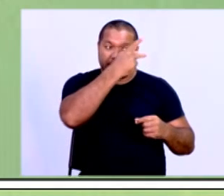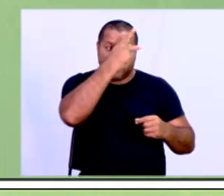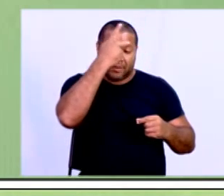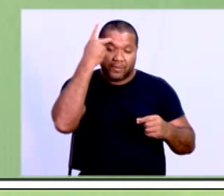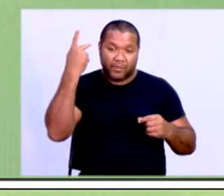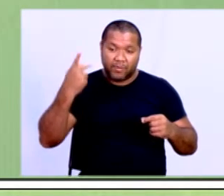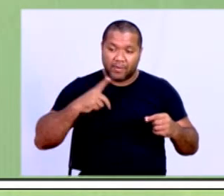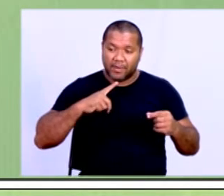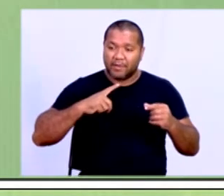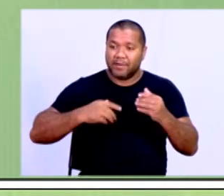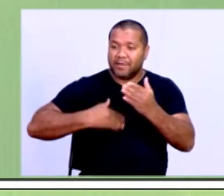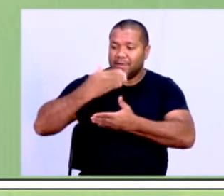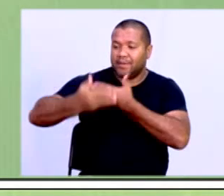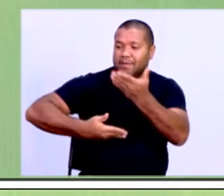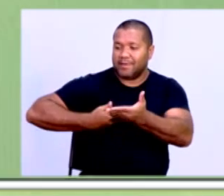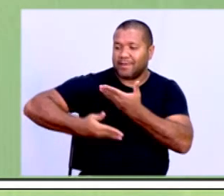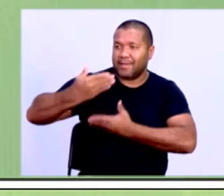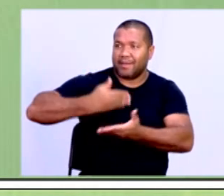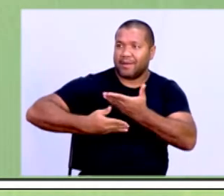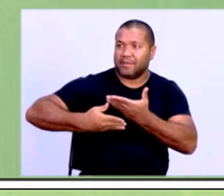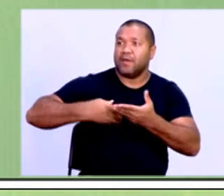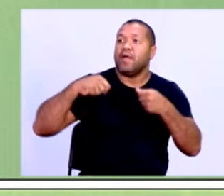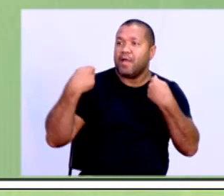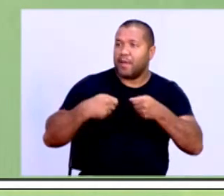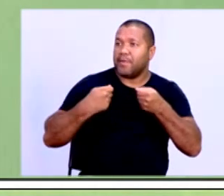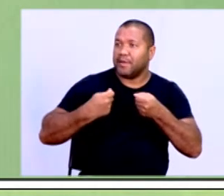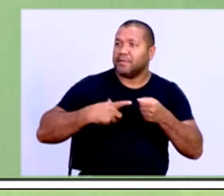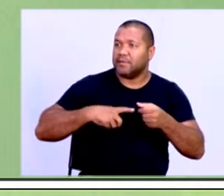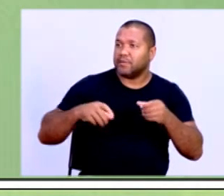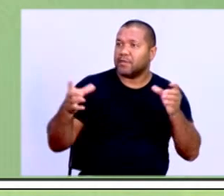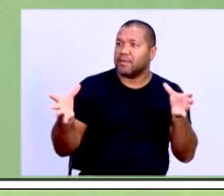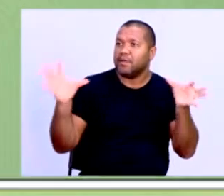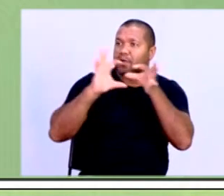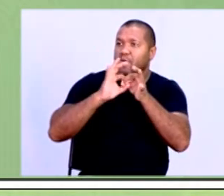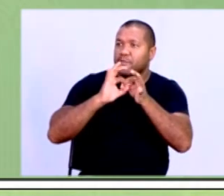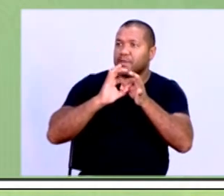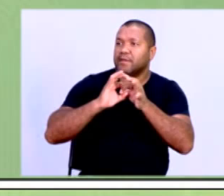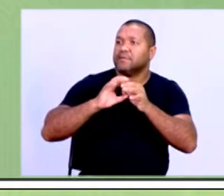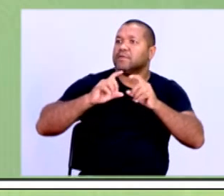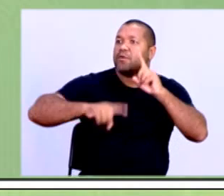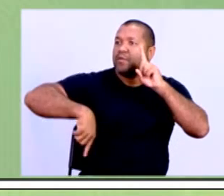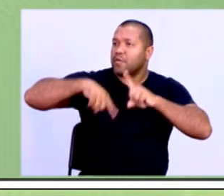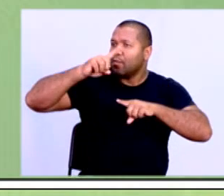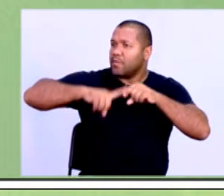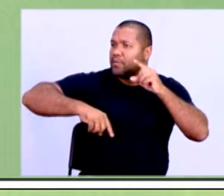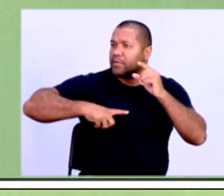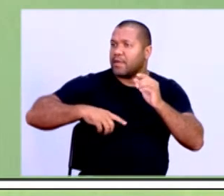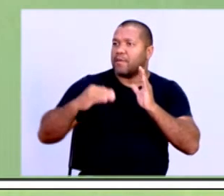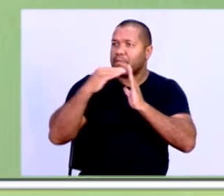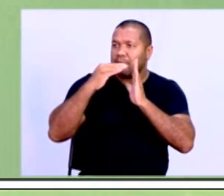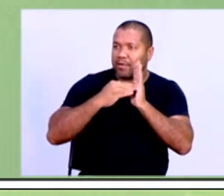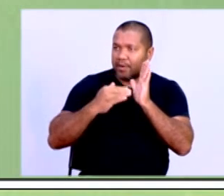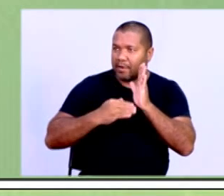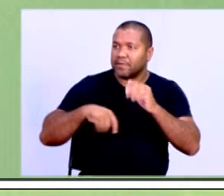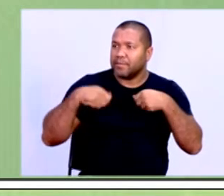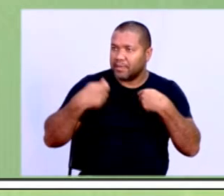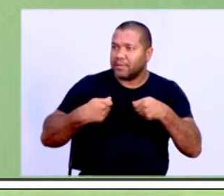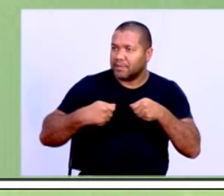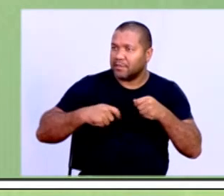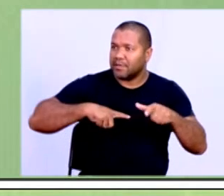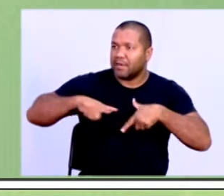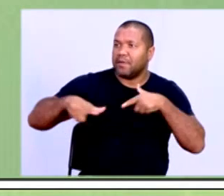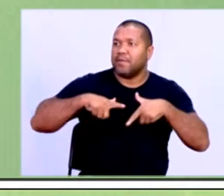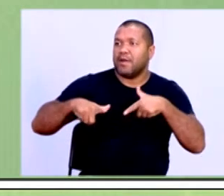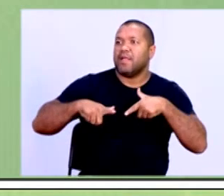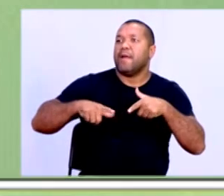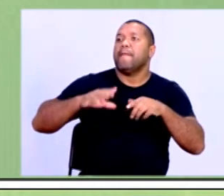interação, entre eles mais que processos e ferramentas, software em funcionamento, mais